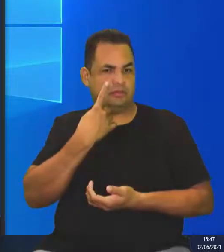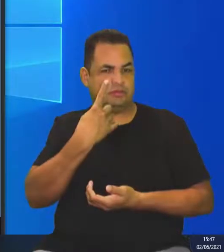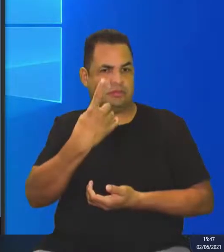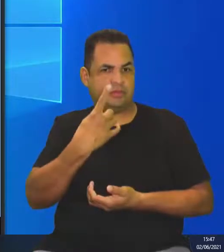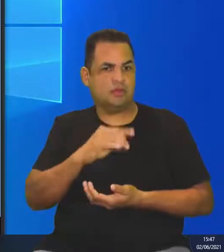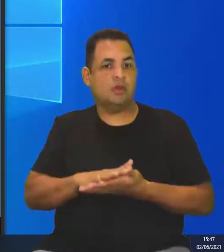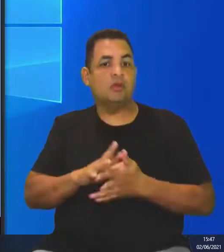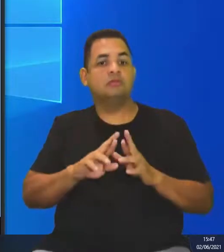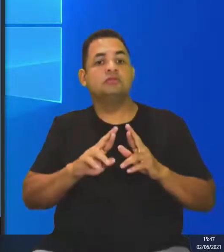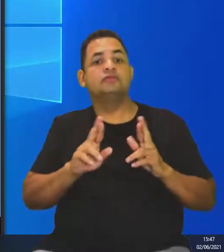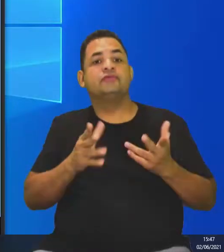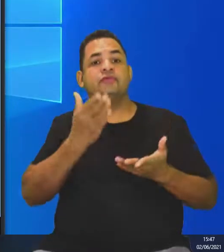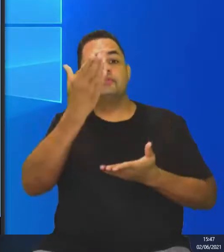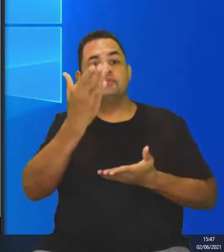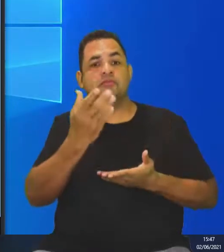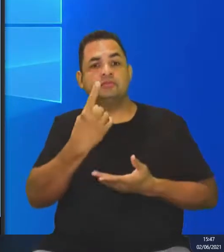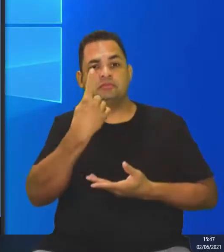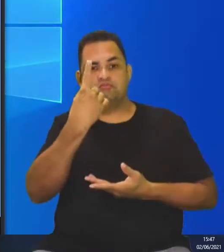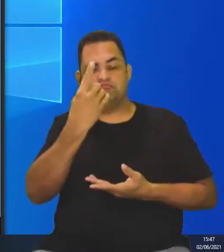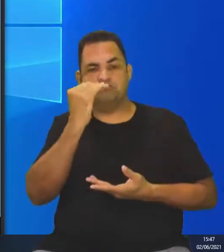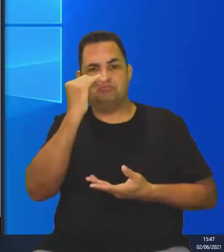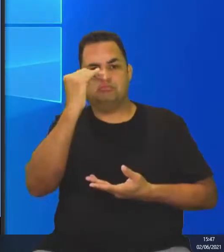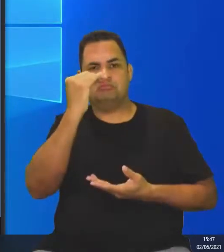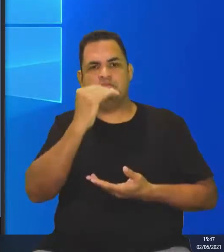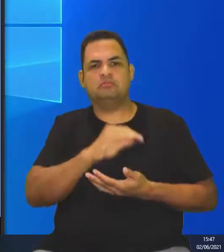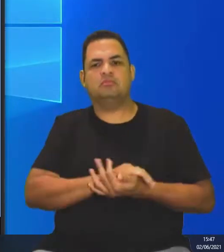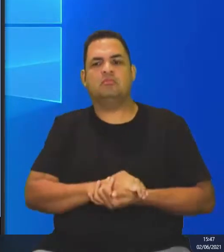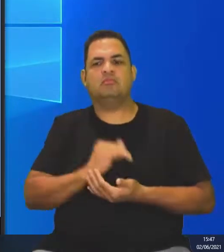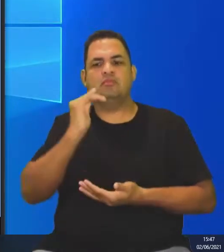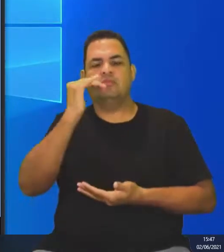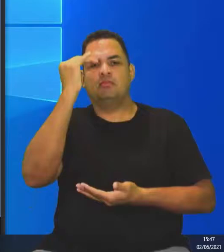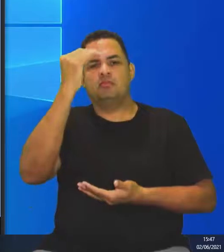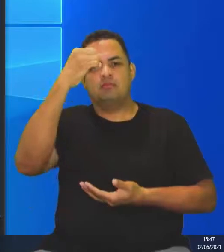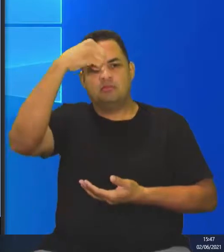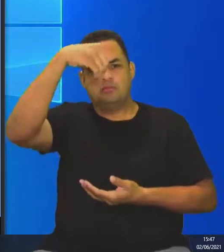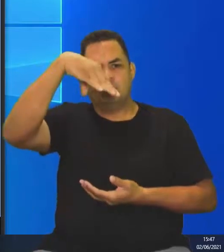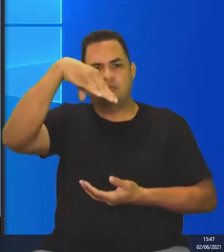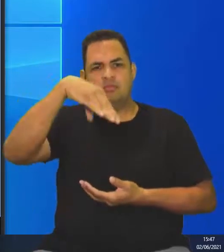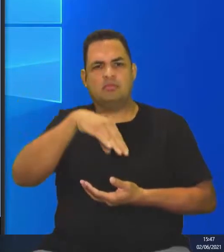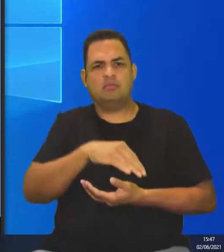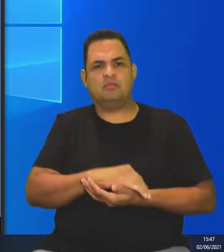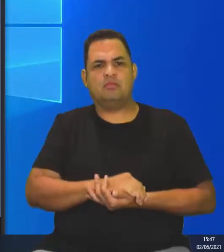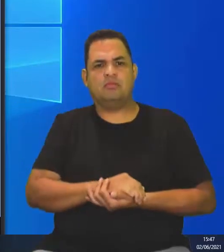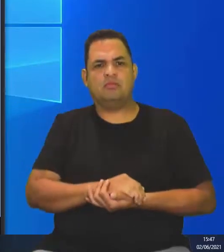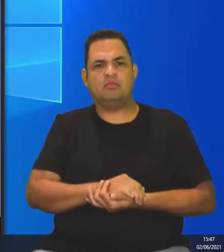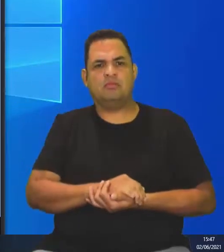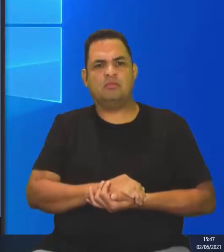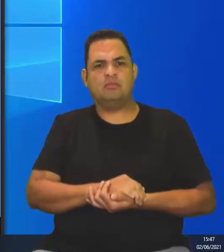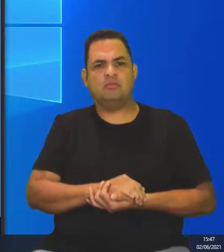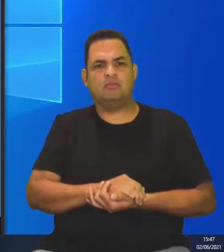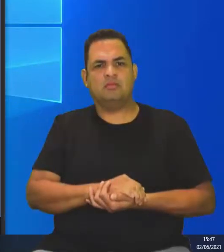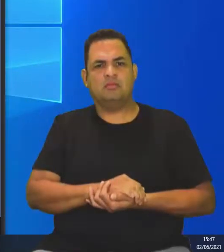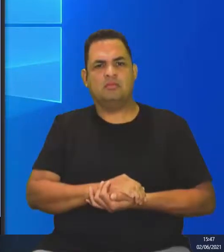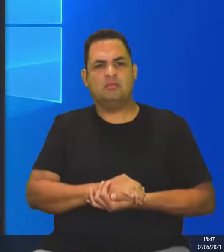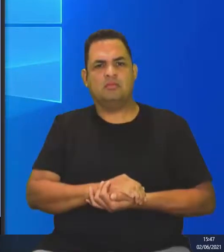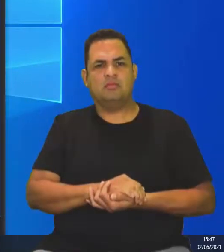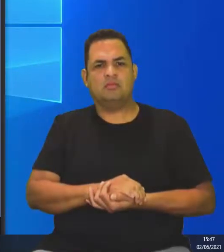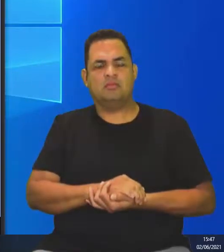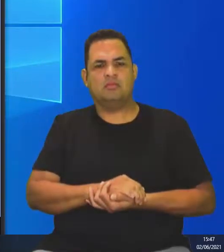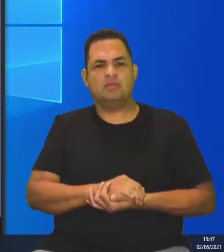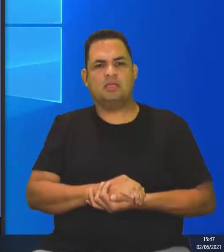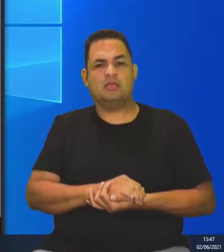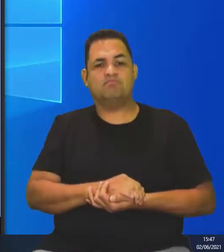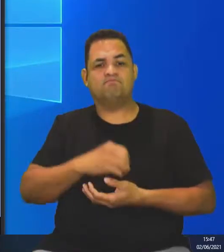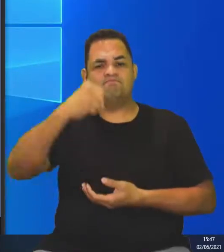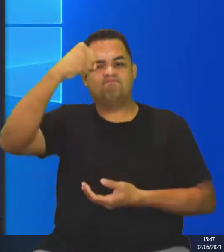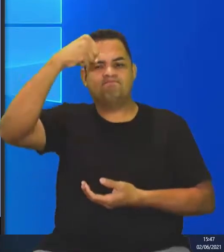Qual é a diferença aqui, pessoal? Vocês podem ver que a lâmpada de cima, ó, a lâmpada de cima, tá com brilho